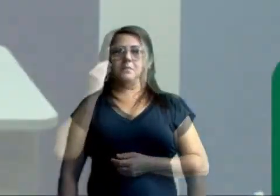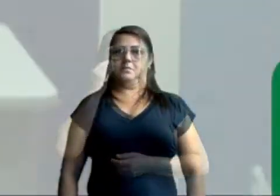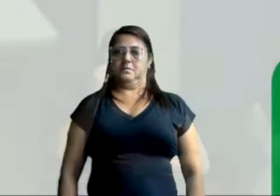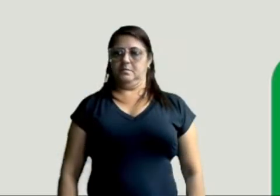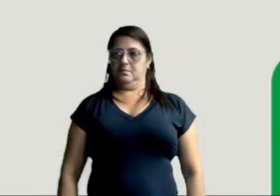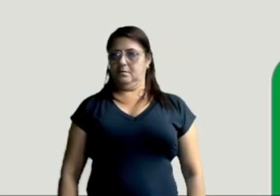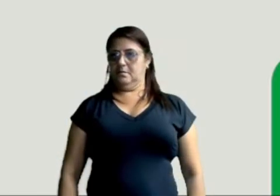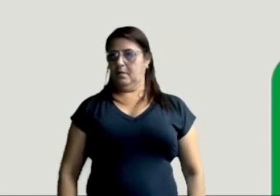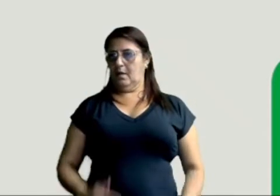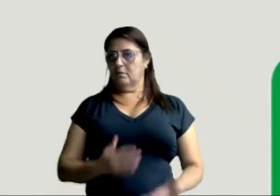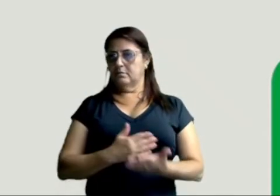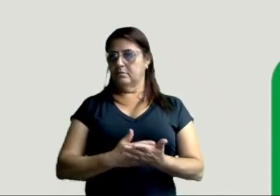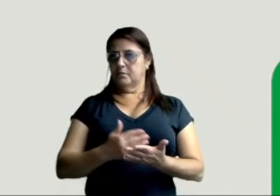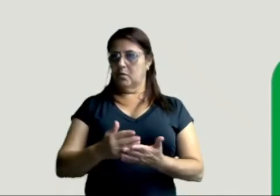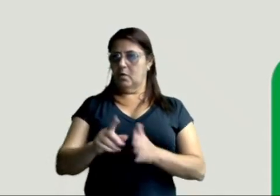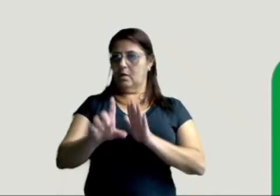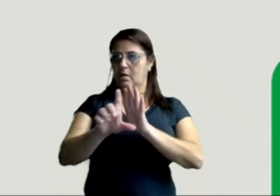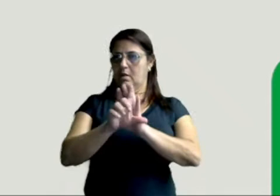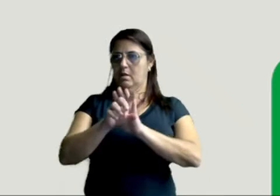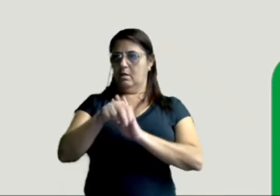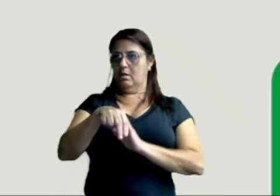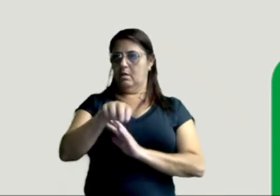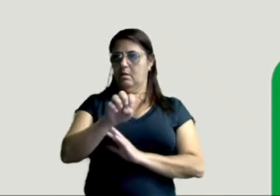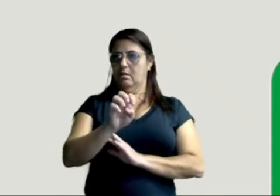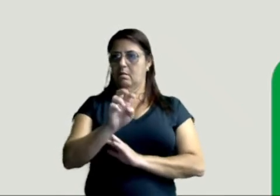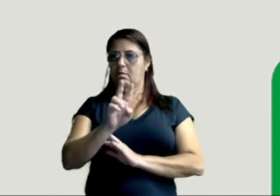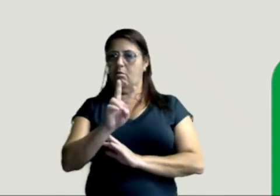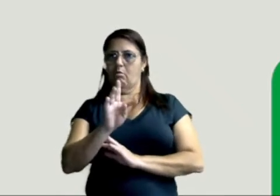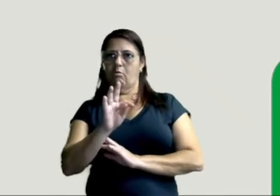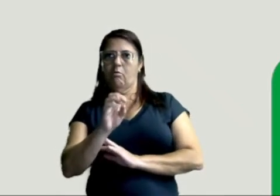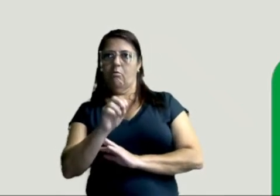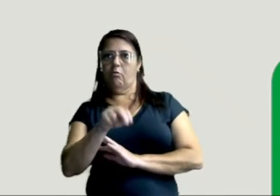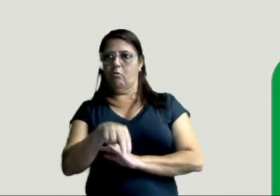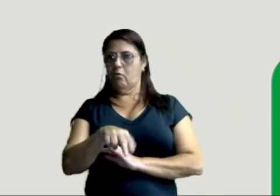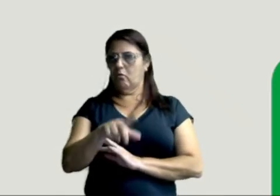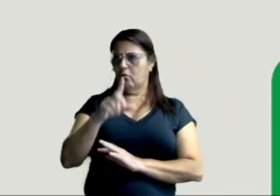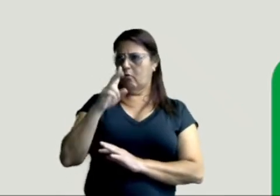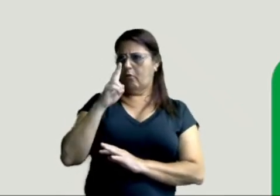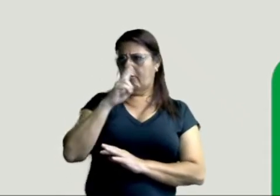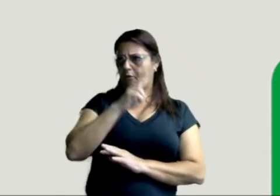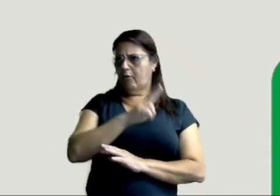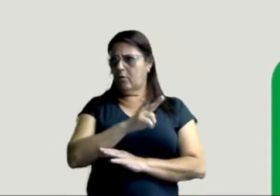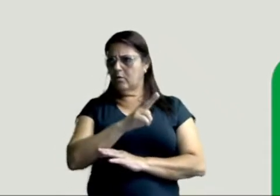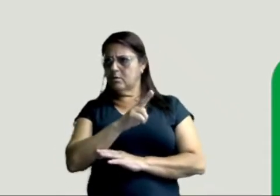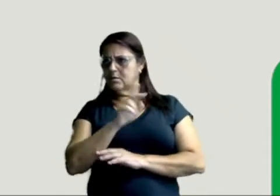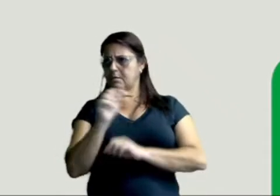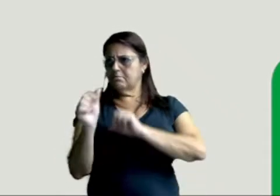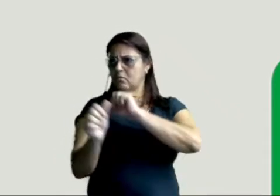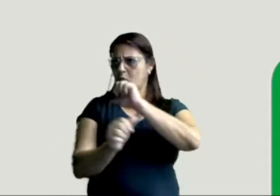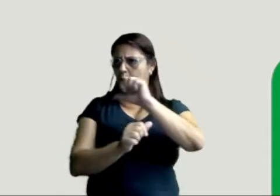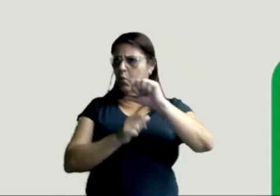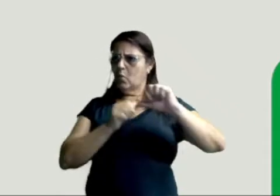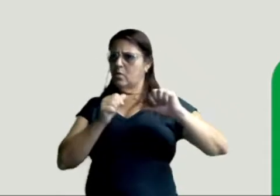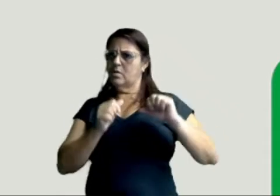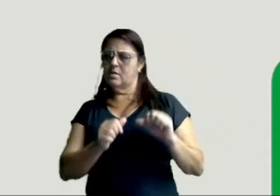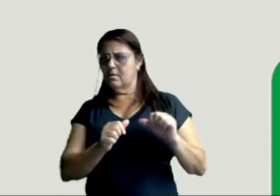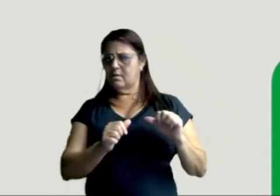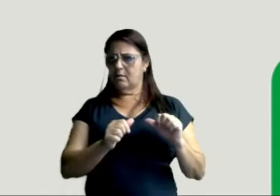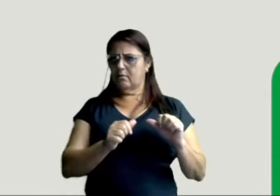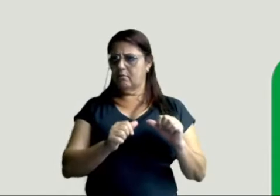slide. Continuando aqui a lei de Newton, ele diz o seguinte, que forças provocam mudança na velocidade, é isso? Ou